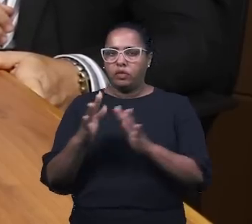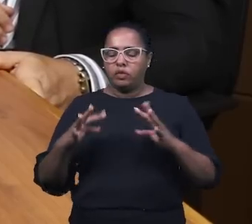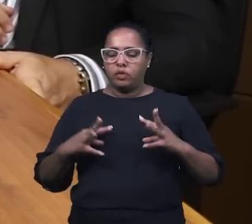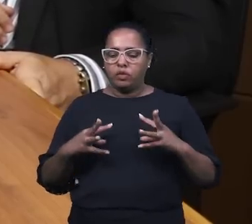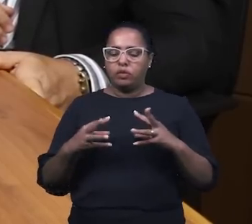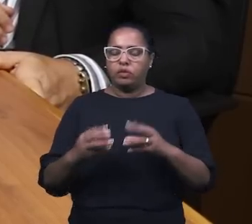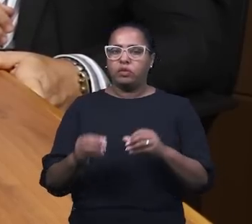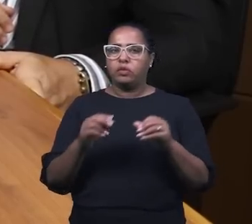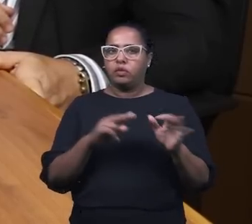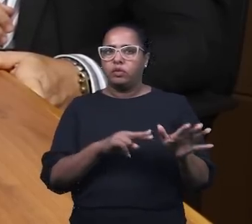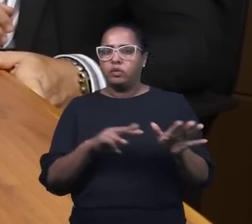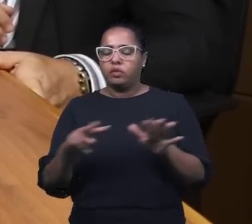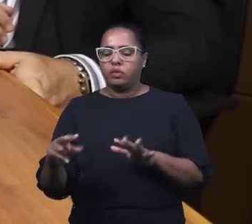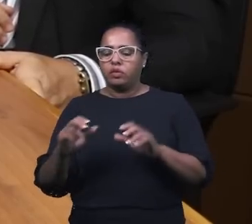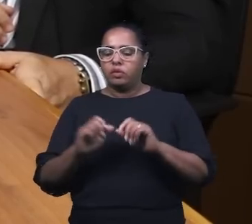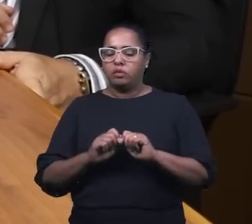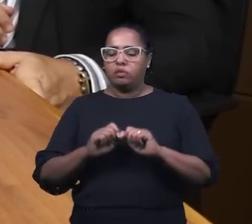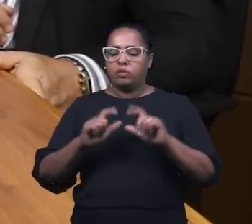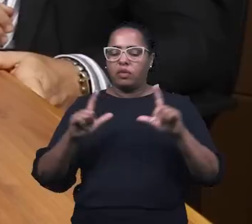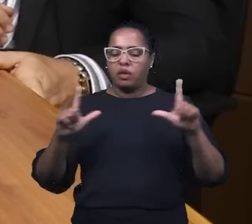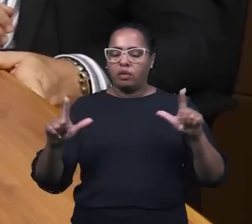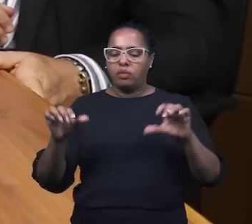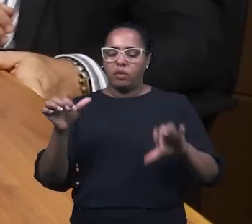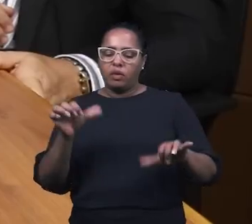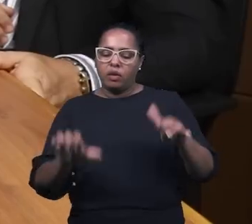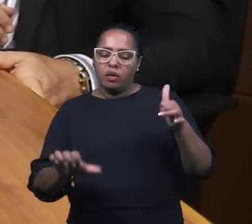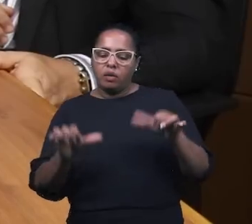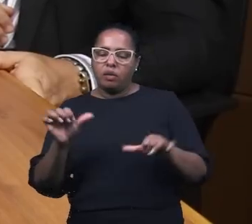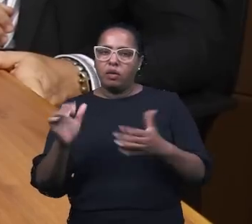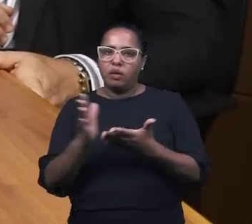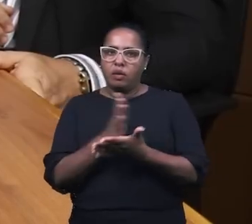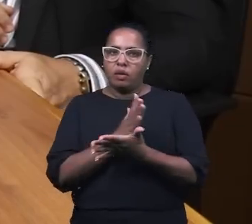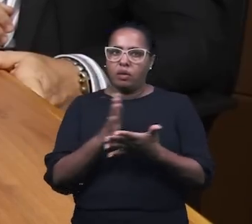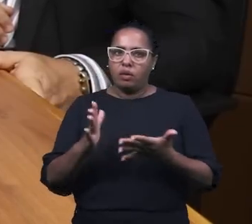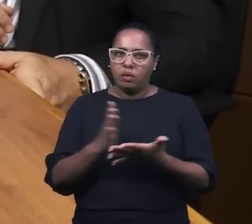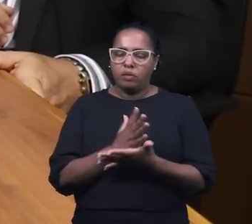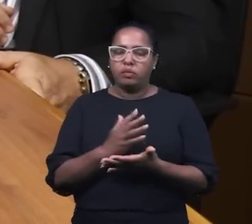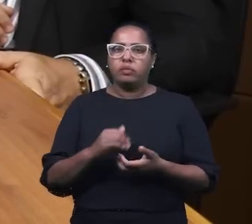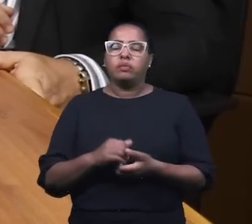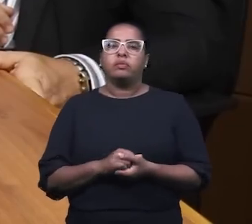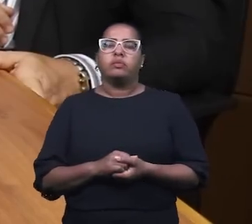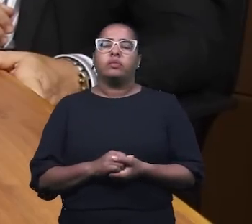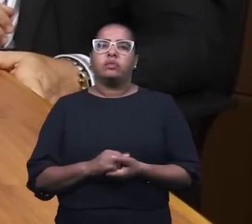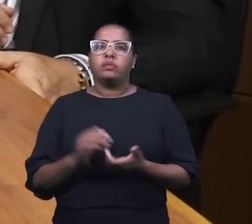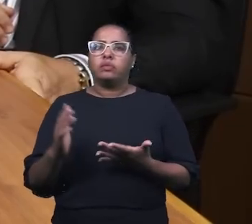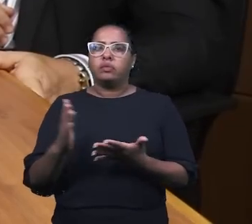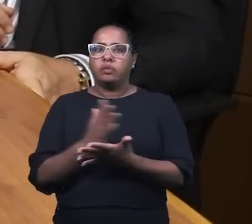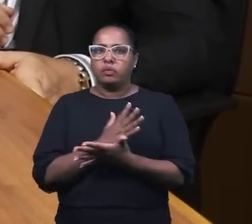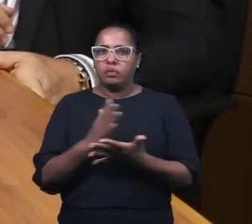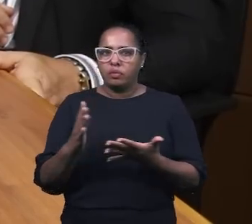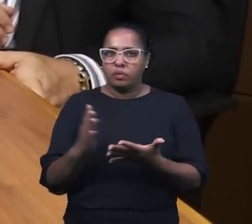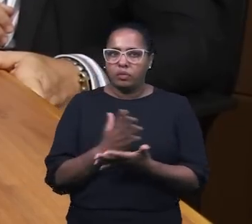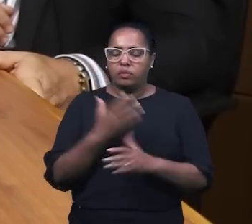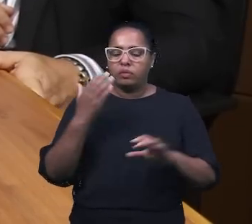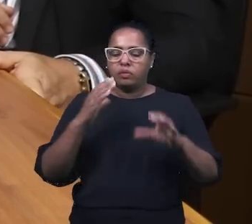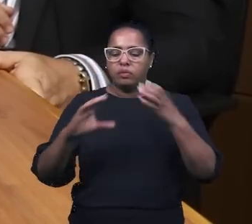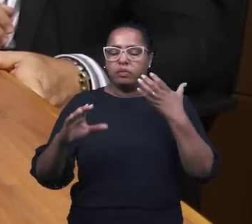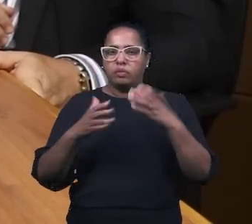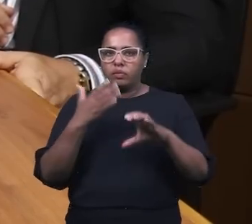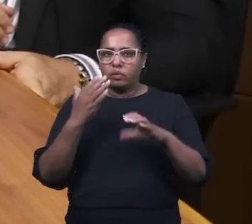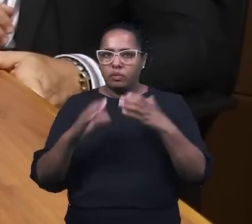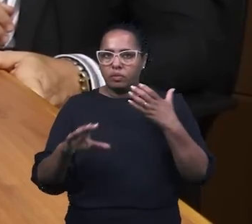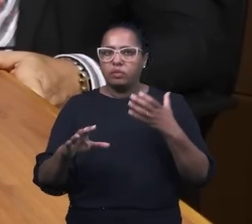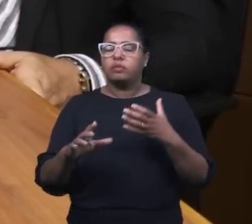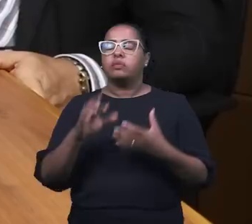nós toda semana abrimos e avaliamos alguns. Então, até alguns novos que a gente tem cantado no Manaim